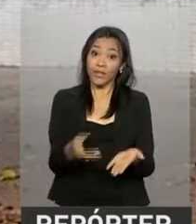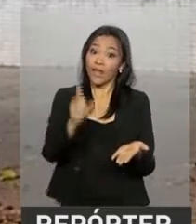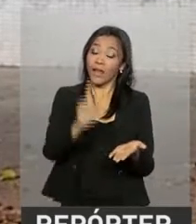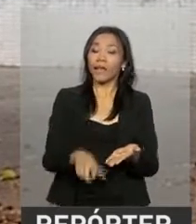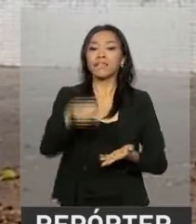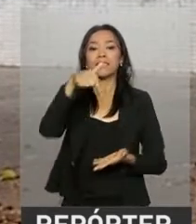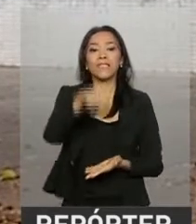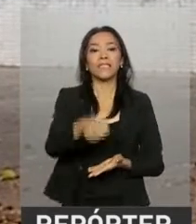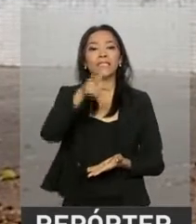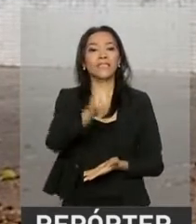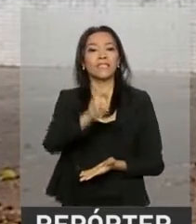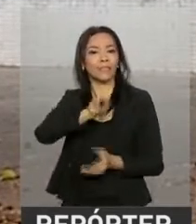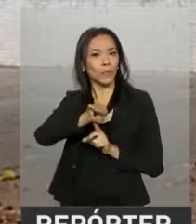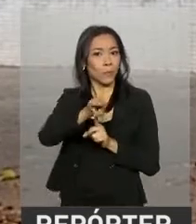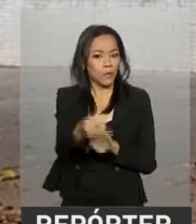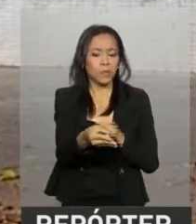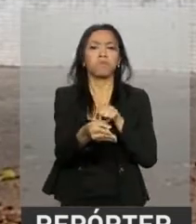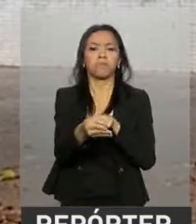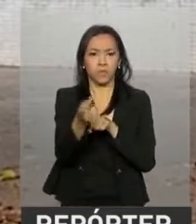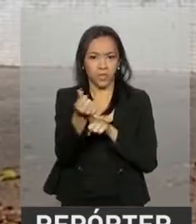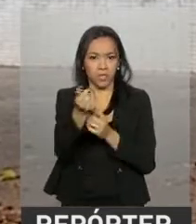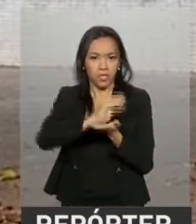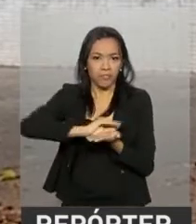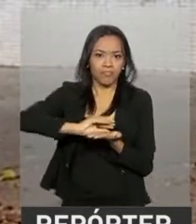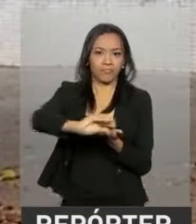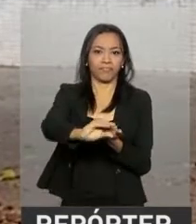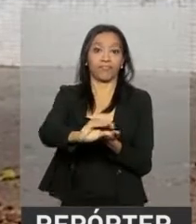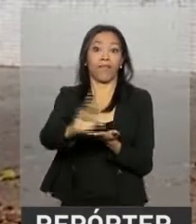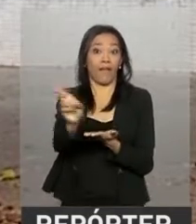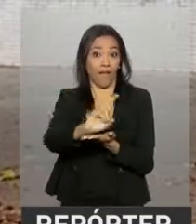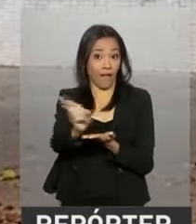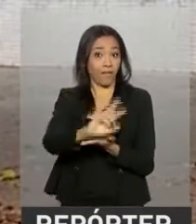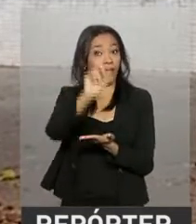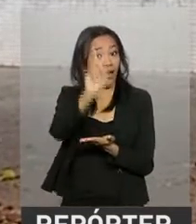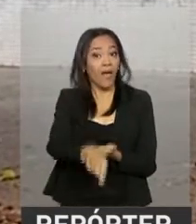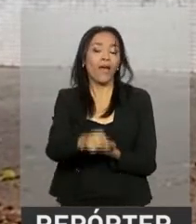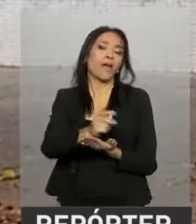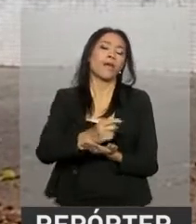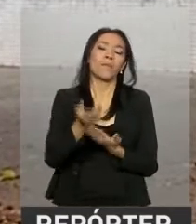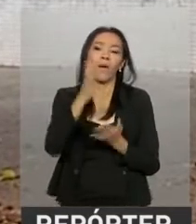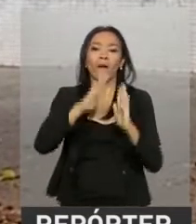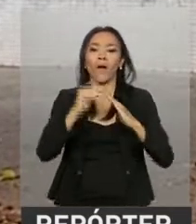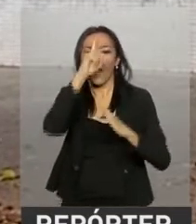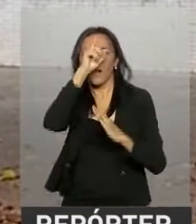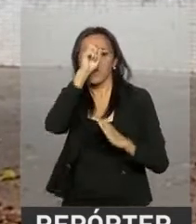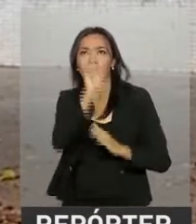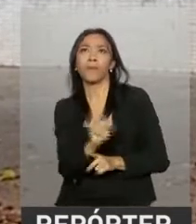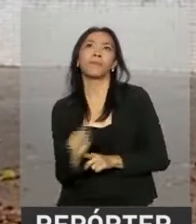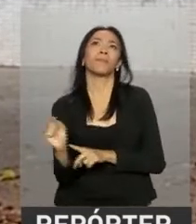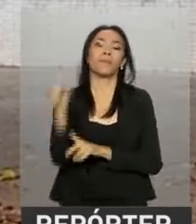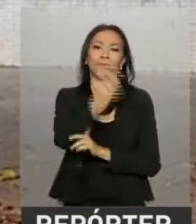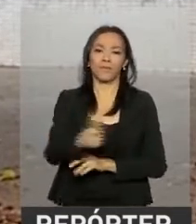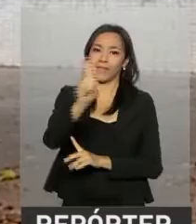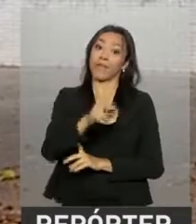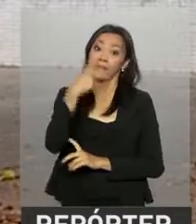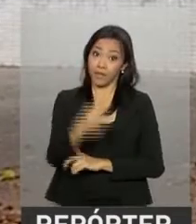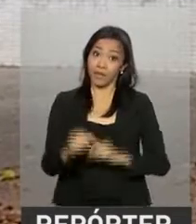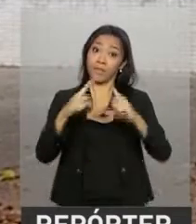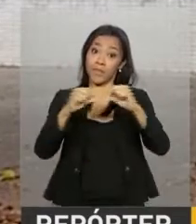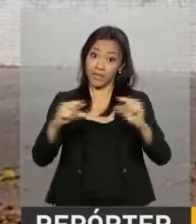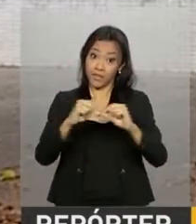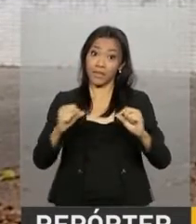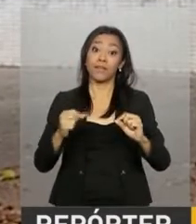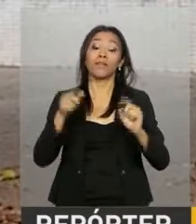75 milhões aí de reais que vão ser destinados a hospitais universitários em 21 estados e no Distrito Federal.